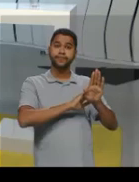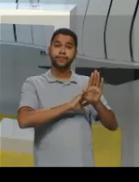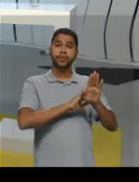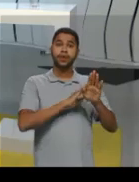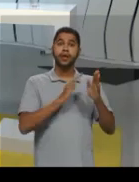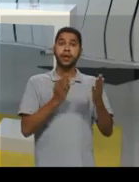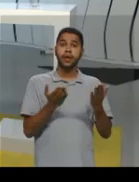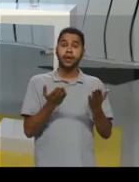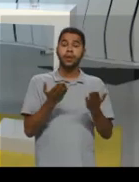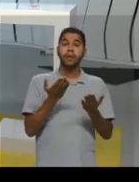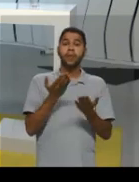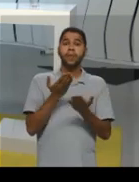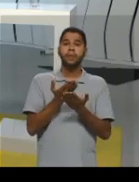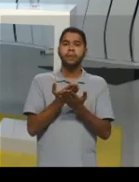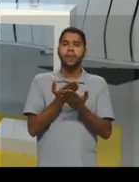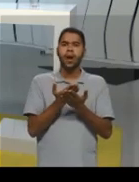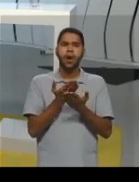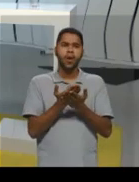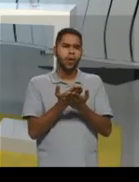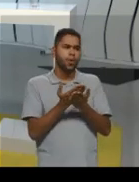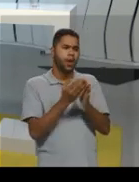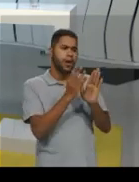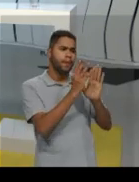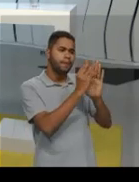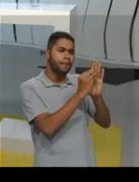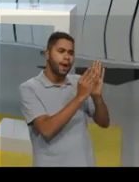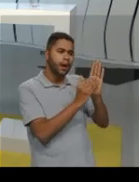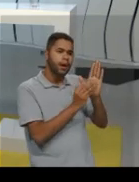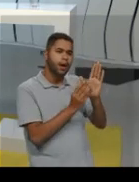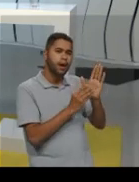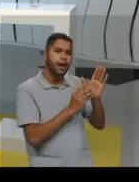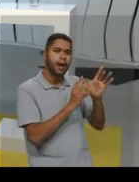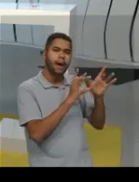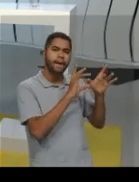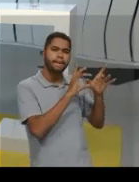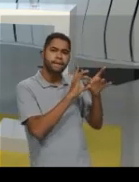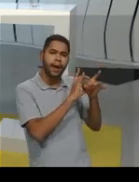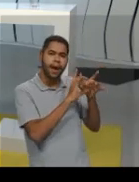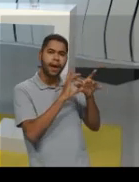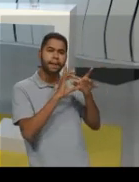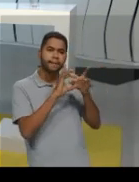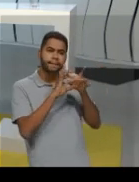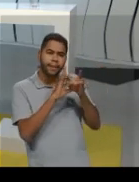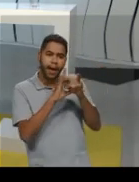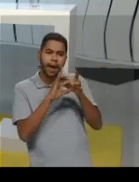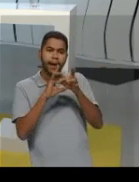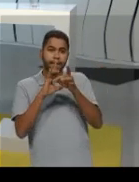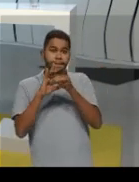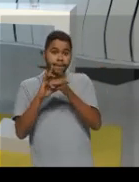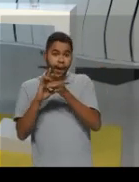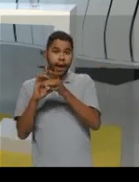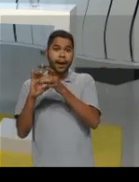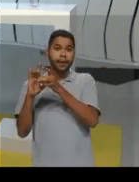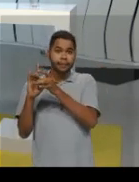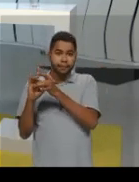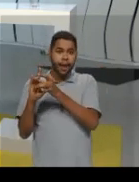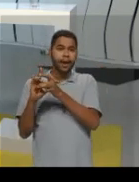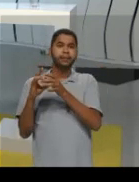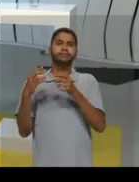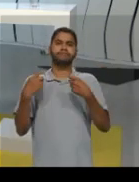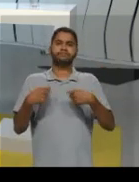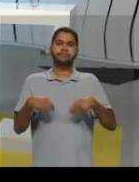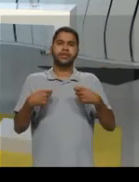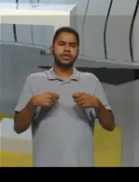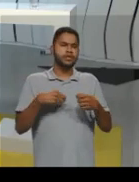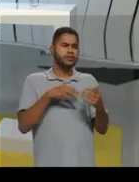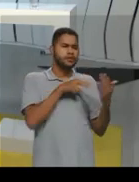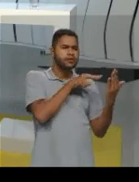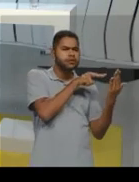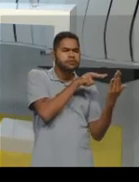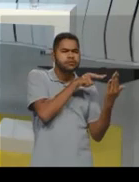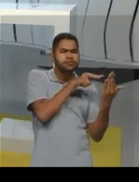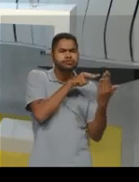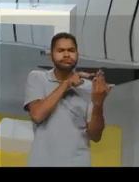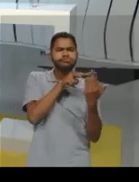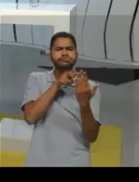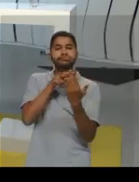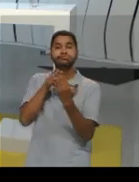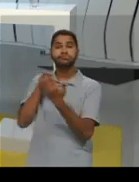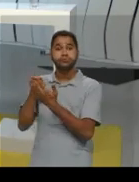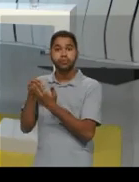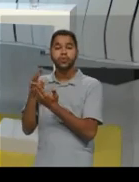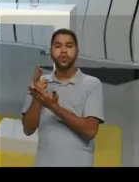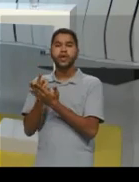uma aula, um conteúdo, depende do outro. Essa foi uma das primeiras aulas, porque a todo tempo nós